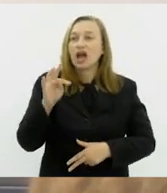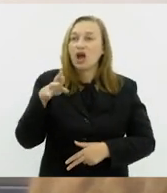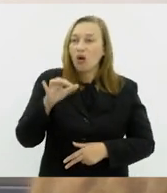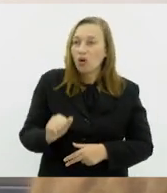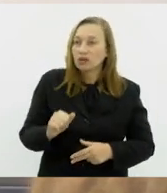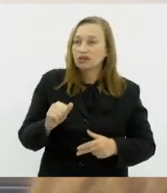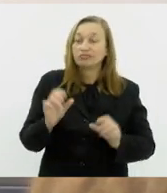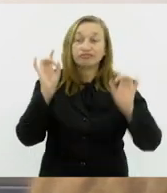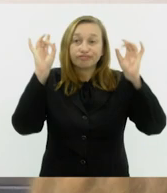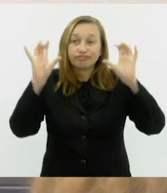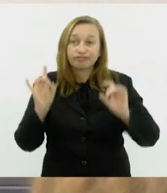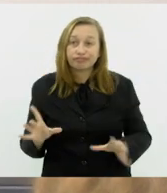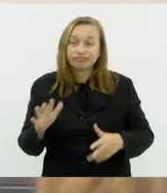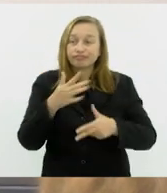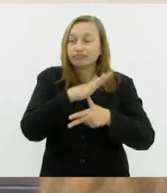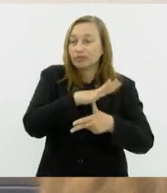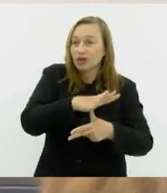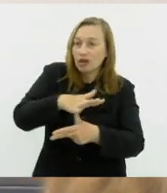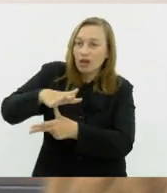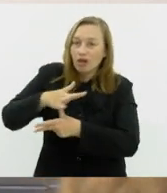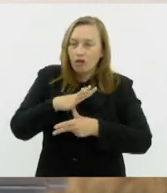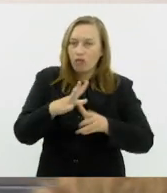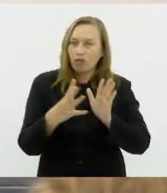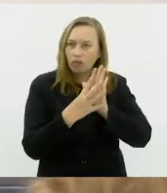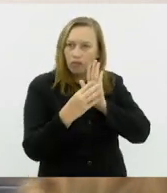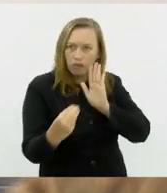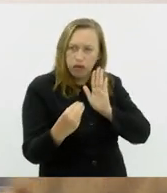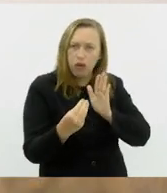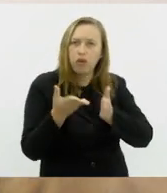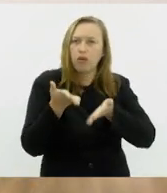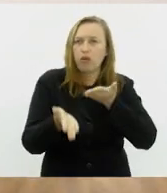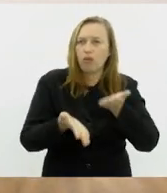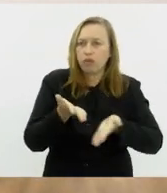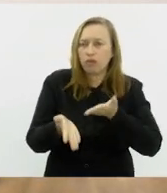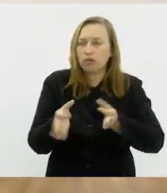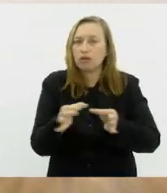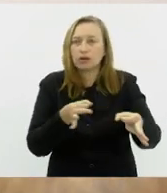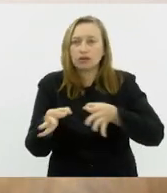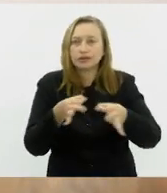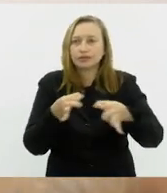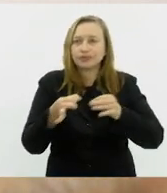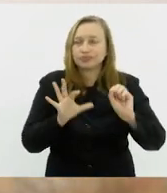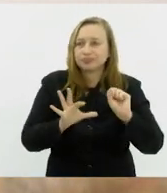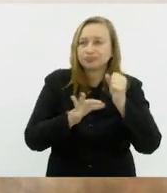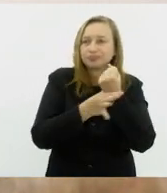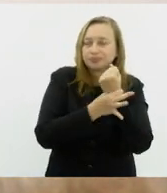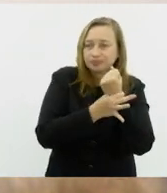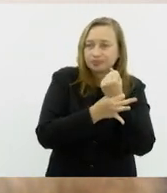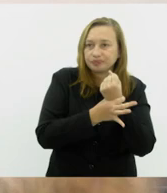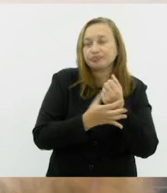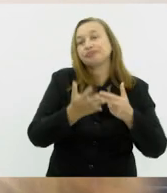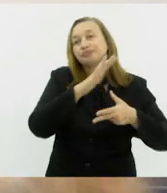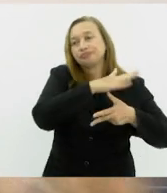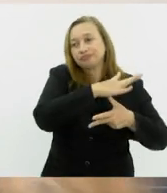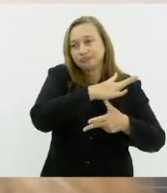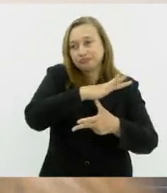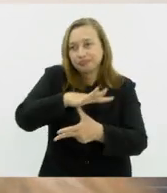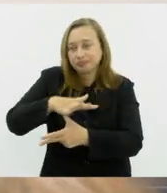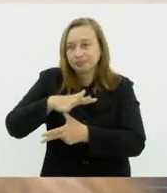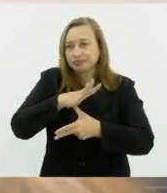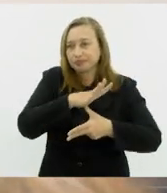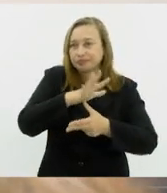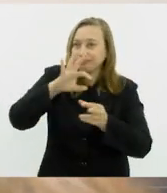são um exemplo prático desses esforços. Elas são cuidadosamente planejadas para garantir que os helicópteros operem em altitudes